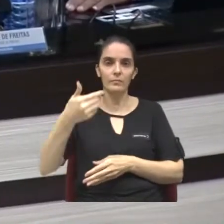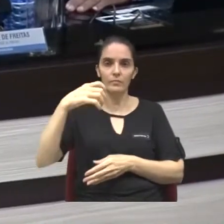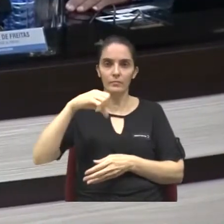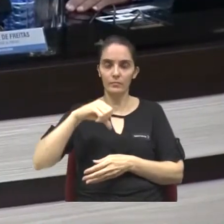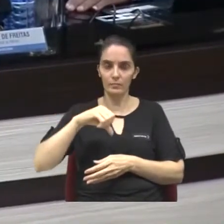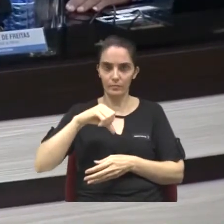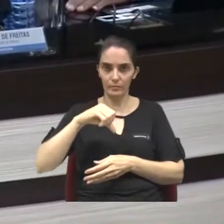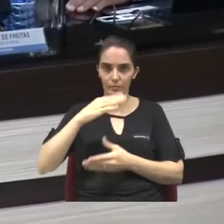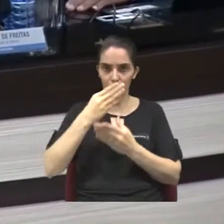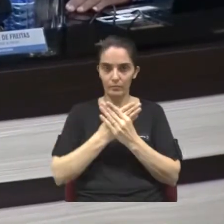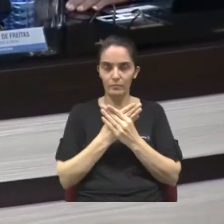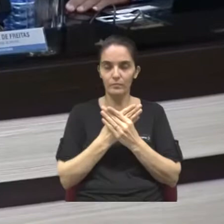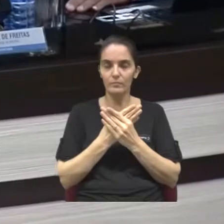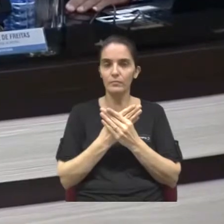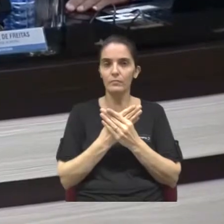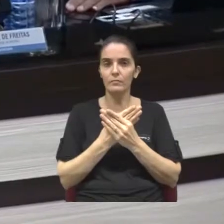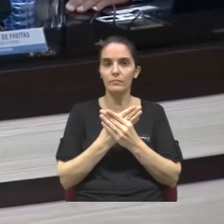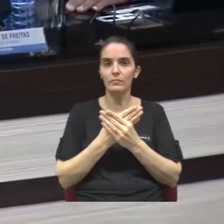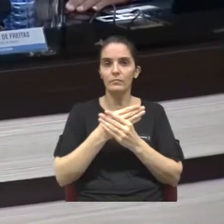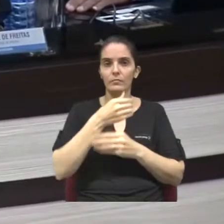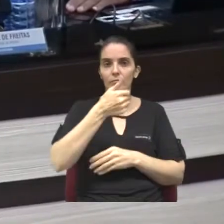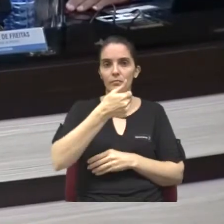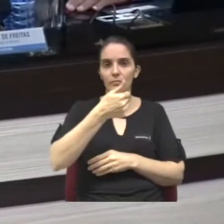23/2019, protocolada sobre o número